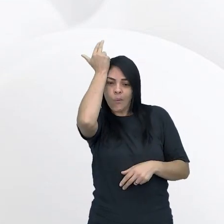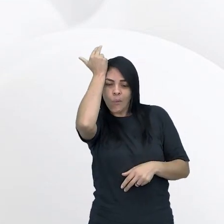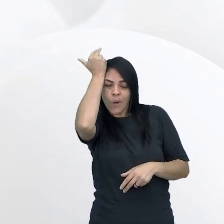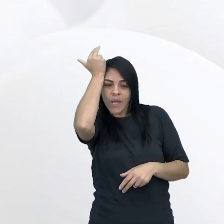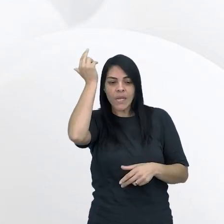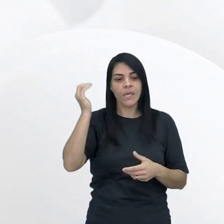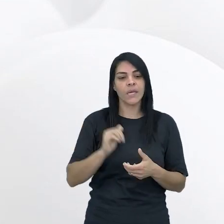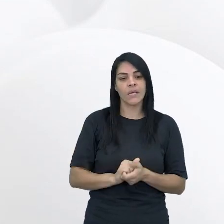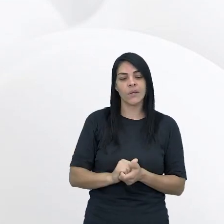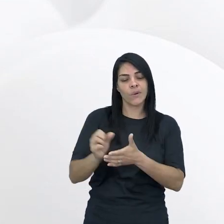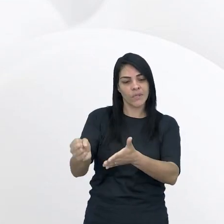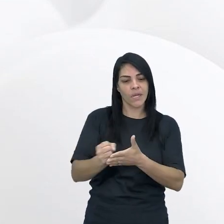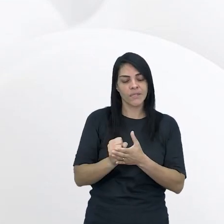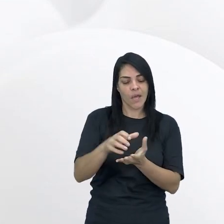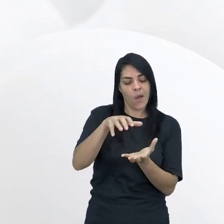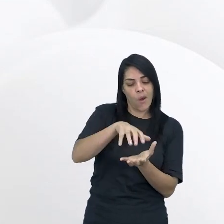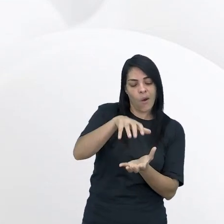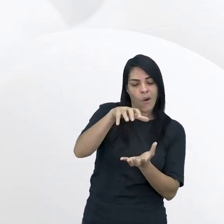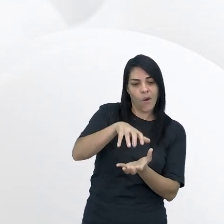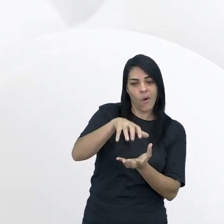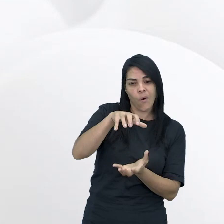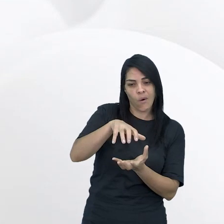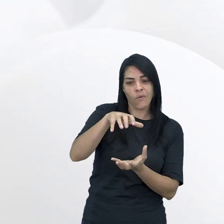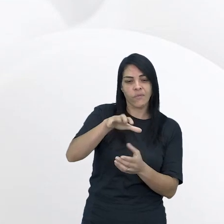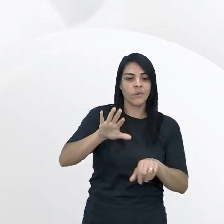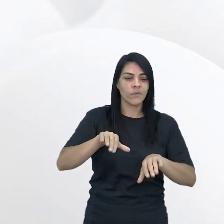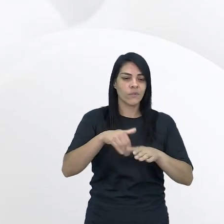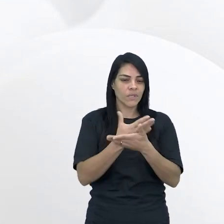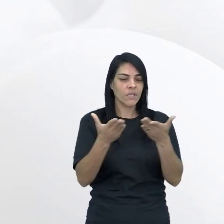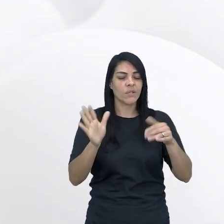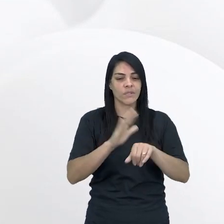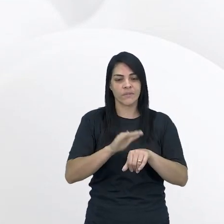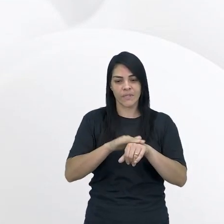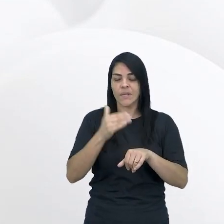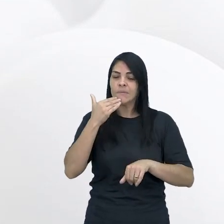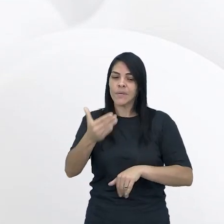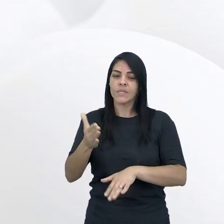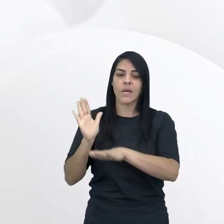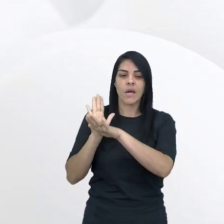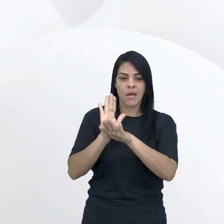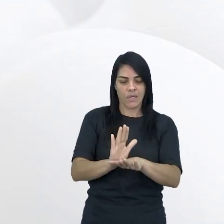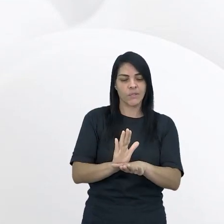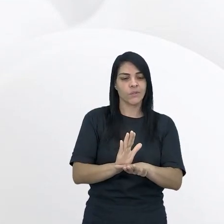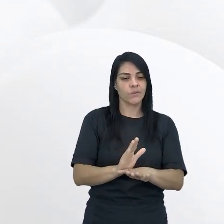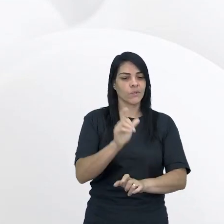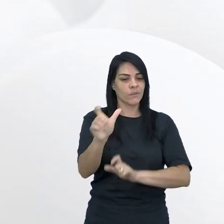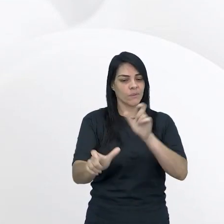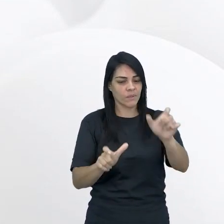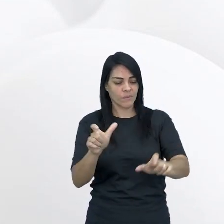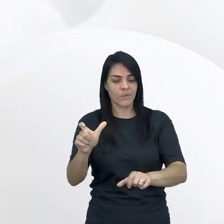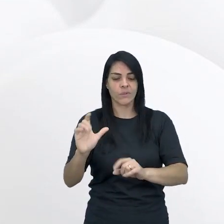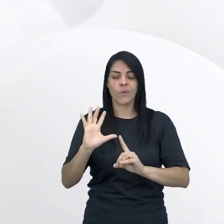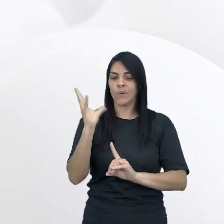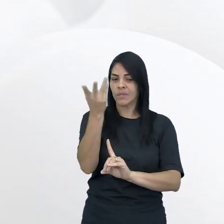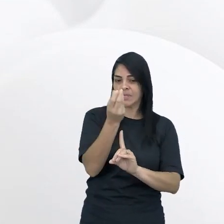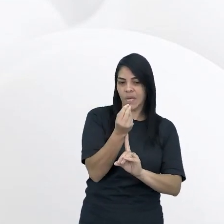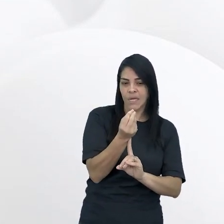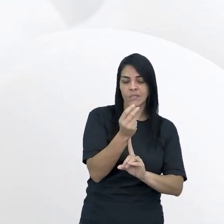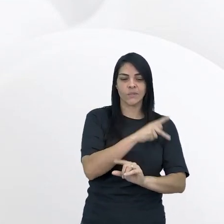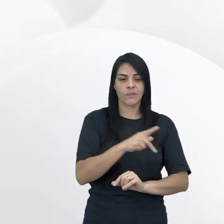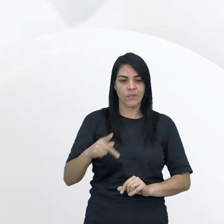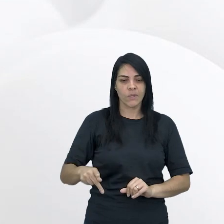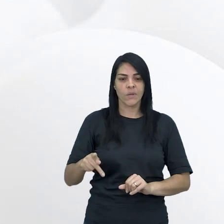Trazer ovinhos aí que a gente pode fazer, né? Pedir auxílio para a galera de arte aí, para a gente fazer